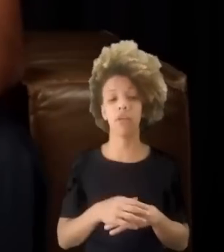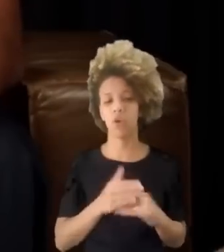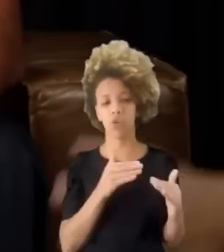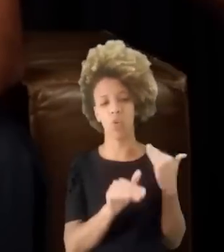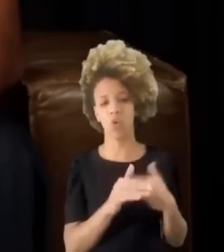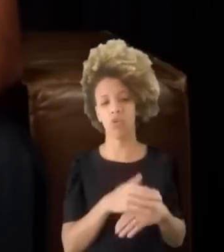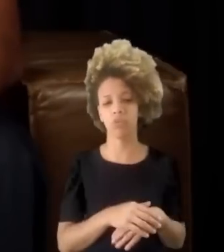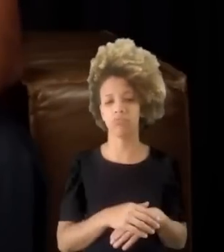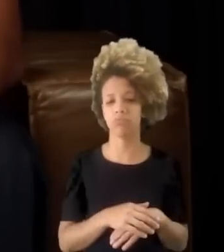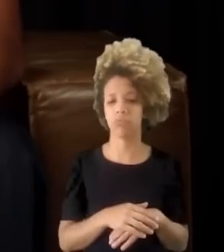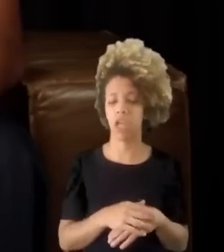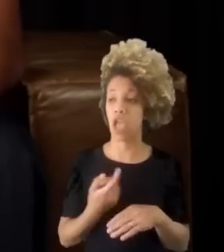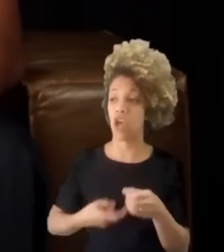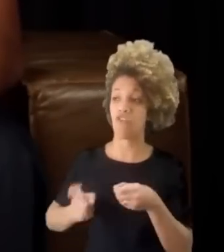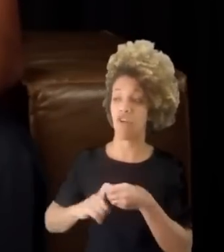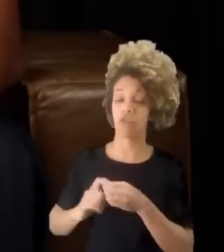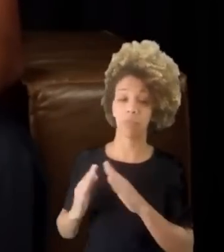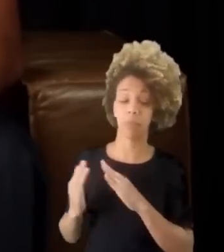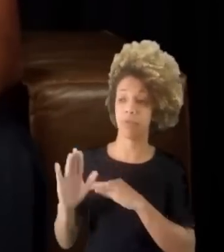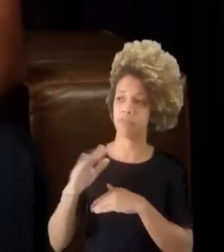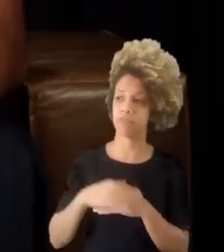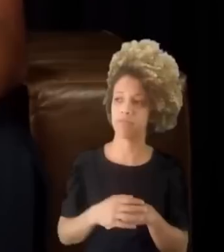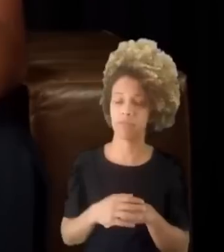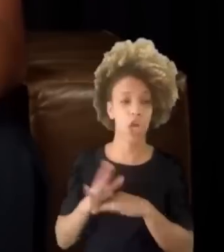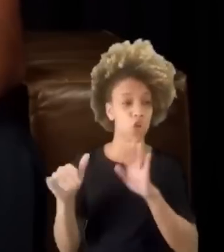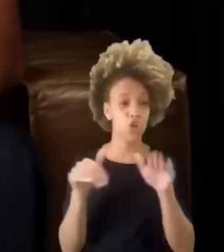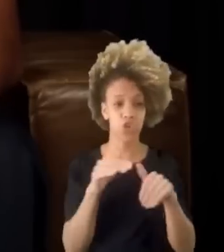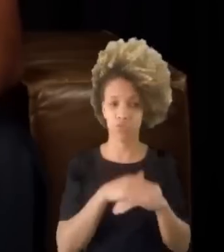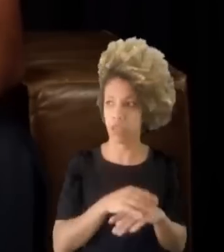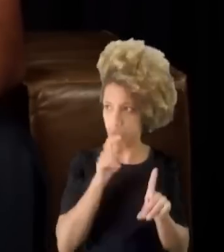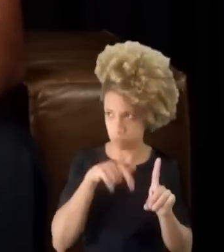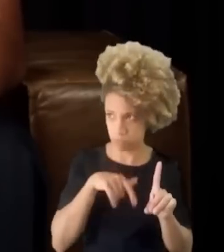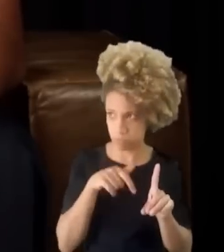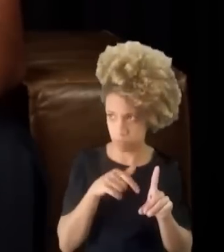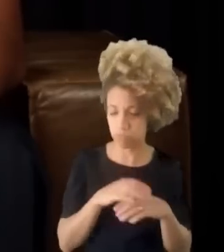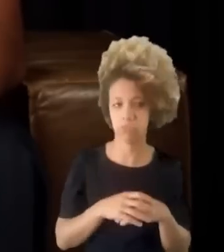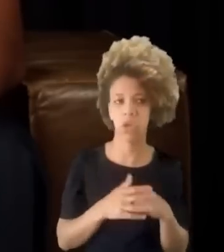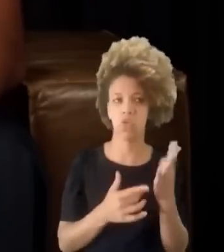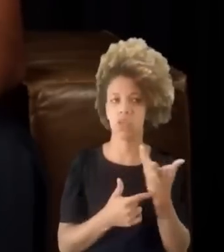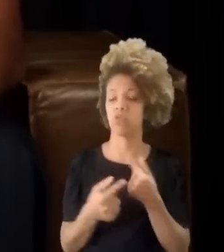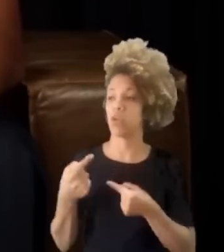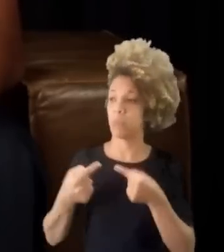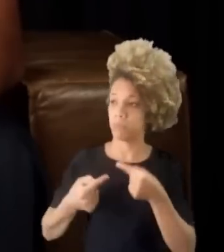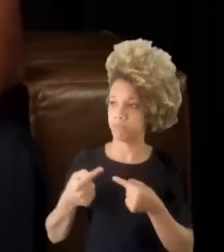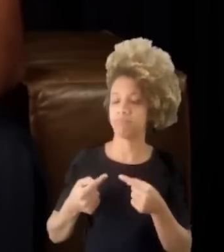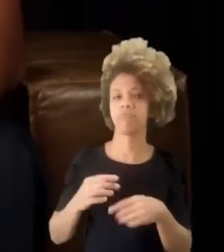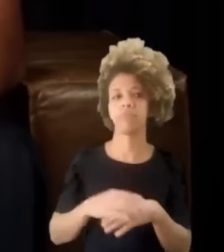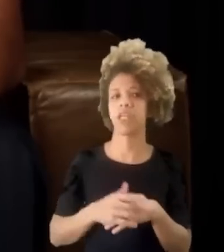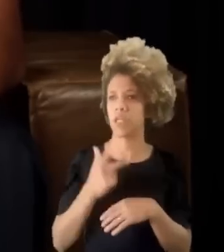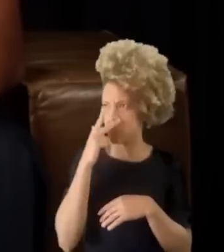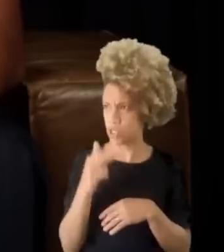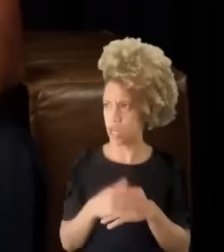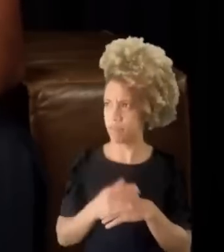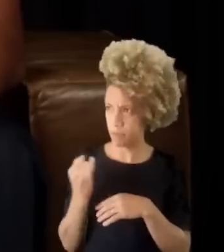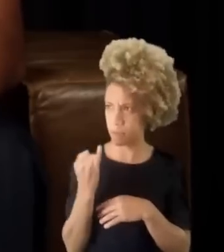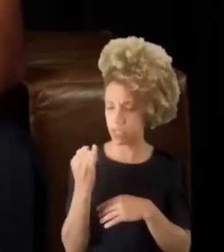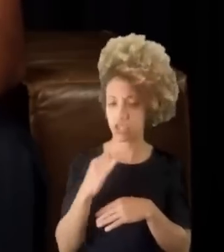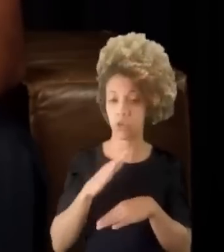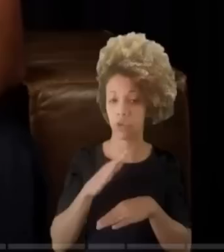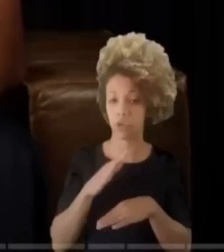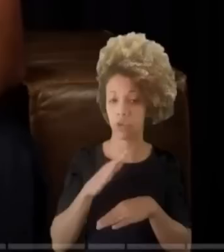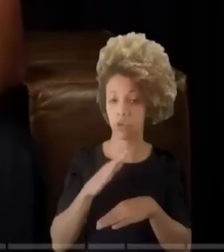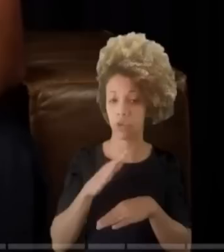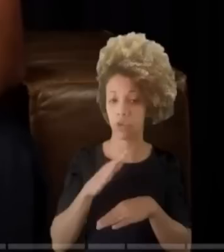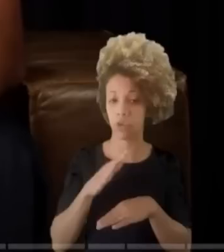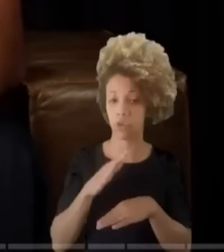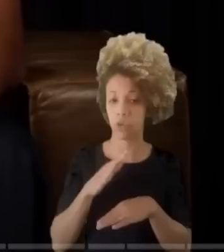aqui não tá de acordo eu vou para a periferia E aí eu fui juntar os ator na periferia os atores políticos da Periferia que eu achava importante para